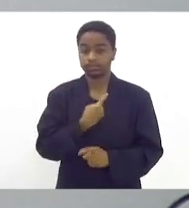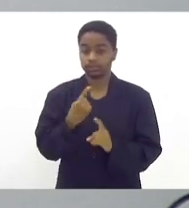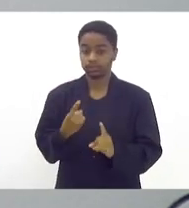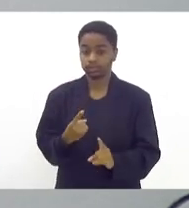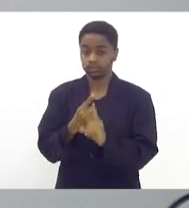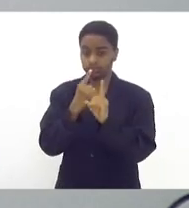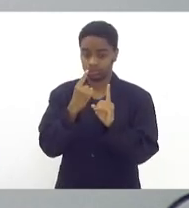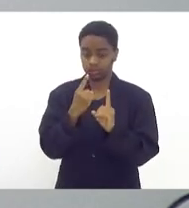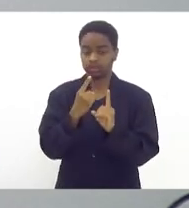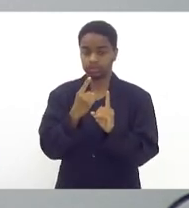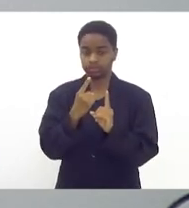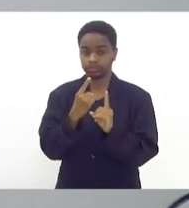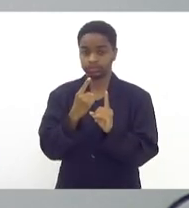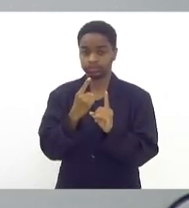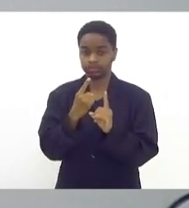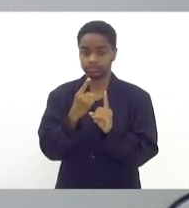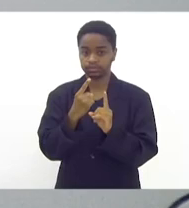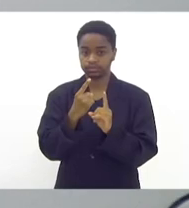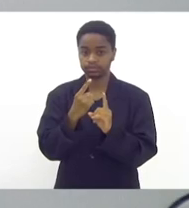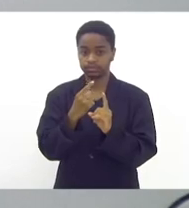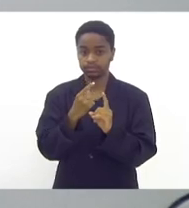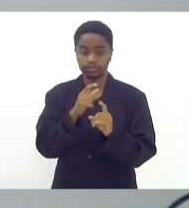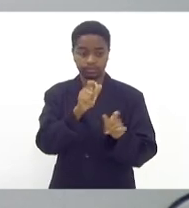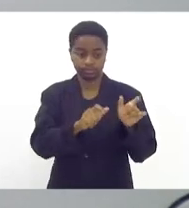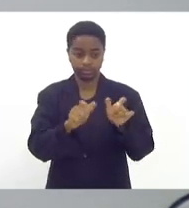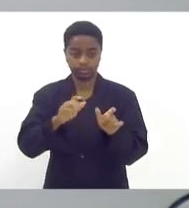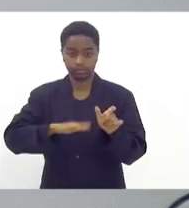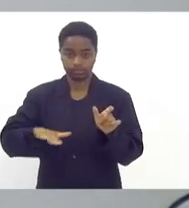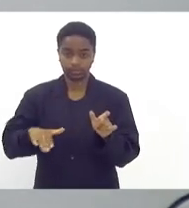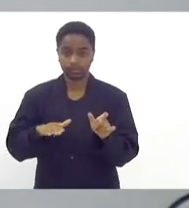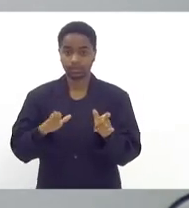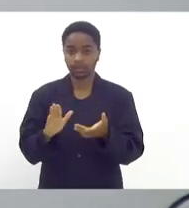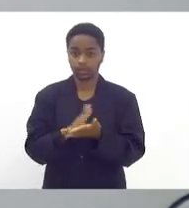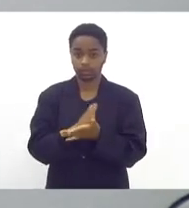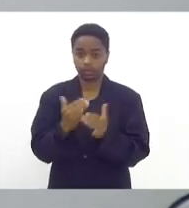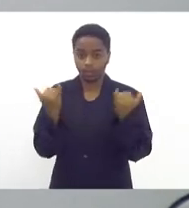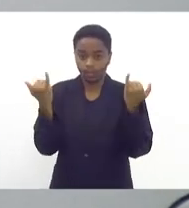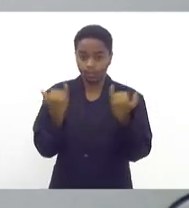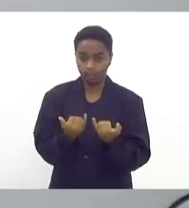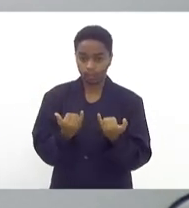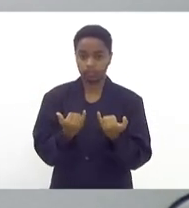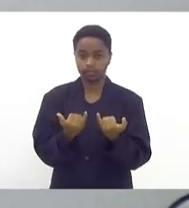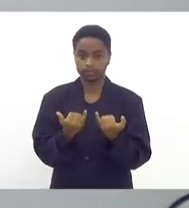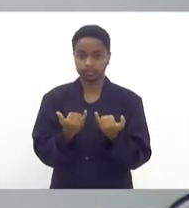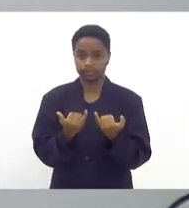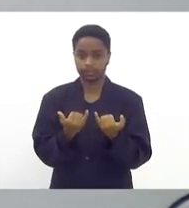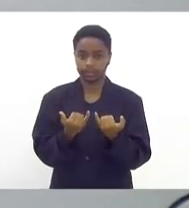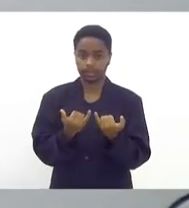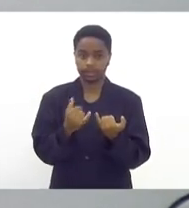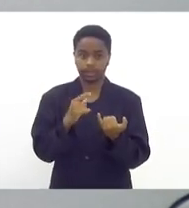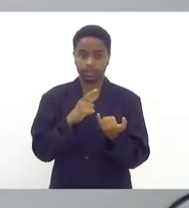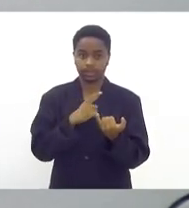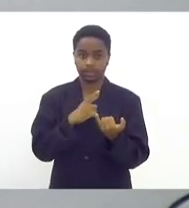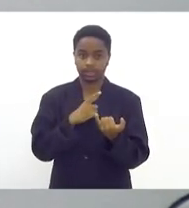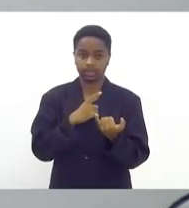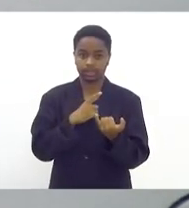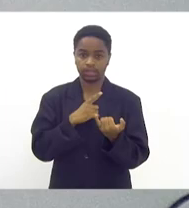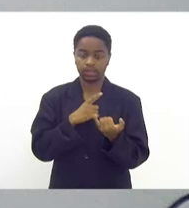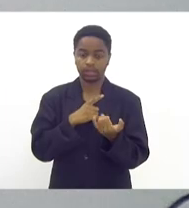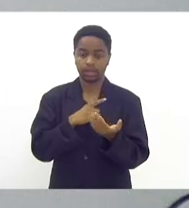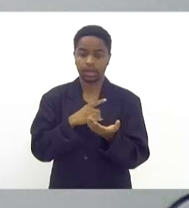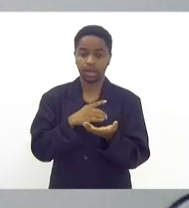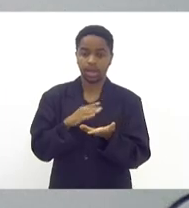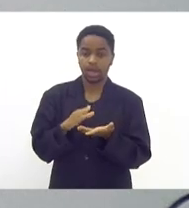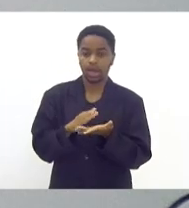é que para algumas crianças desnutridas com alguns comprometimentos